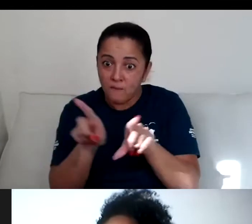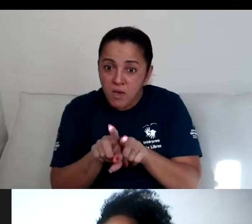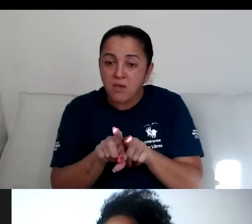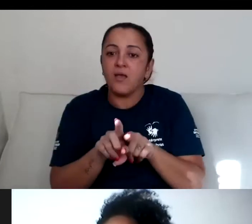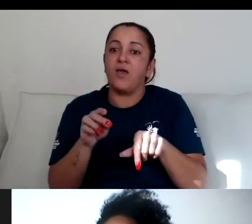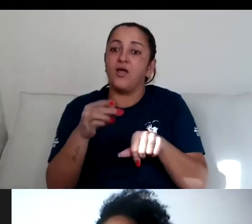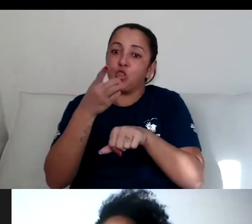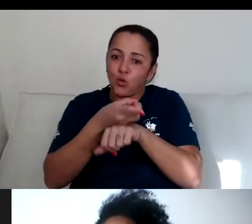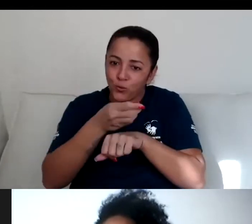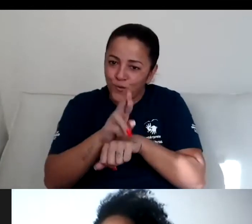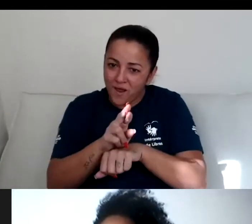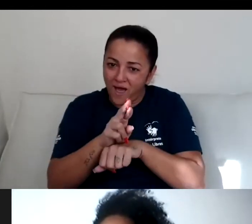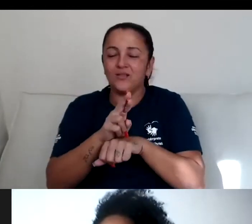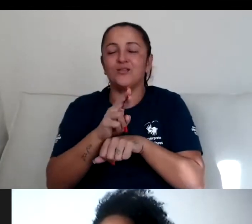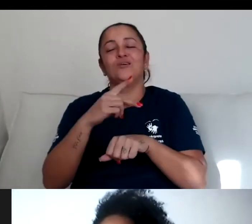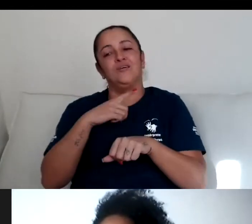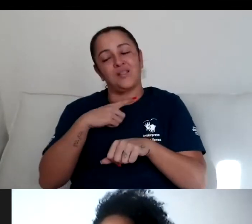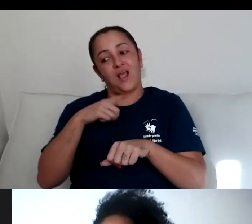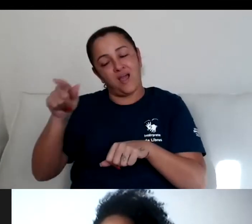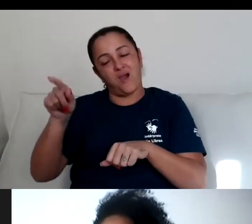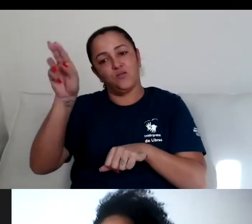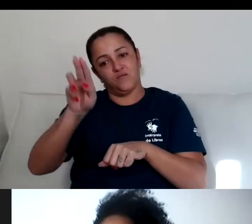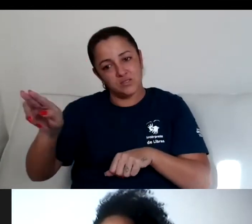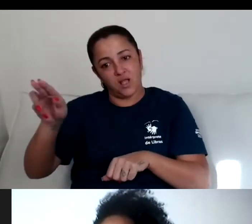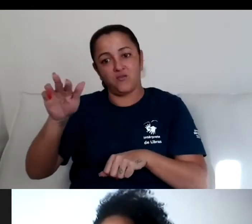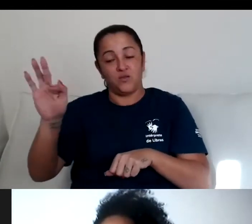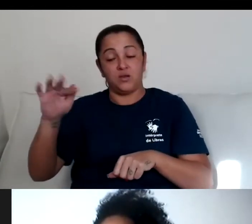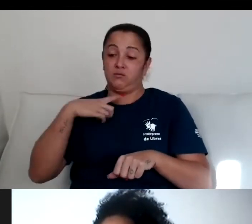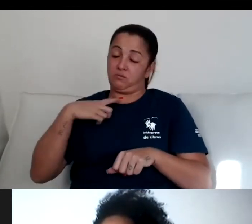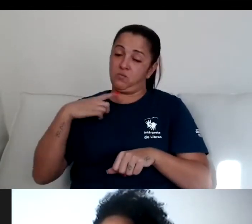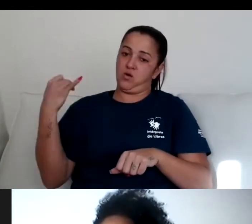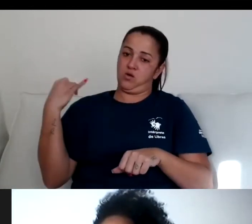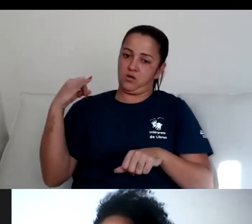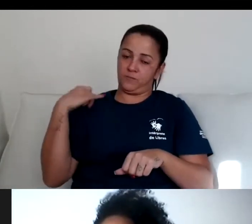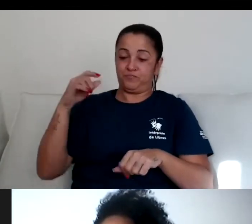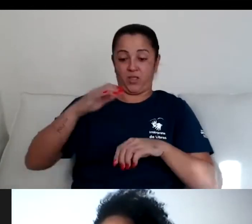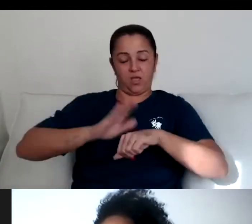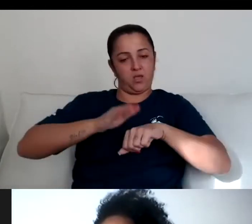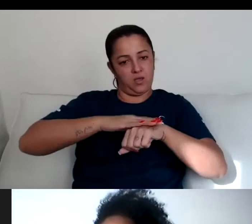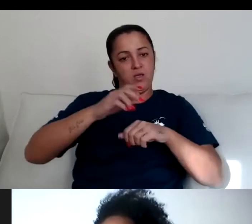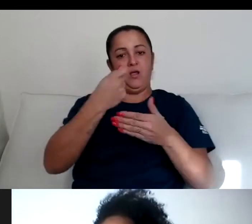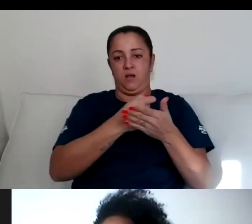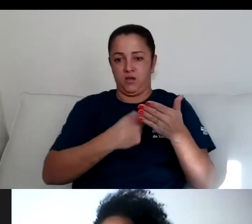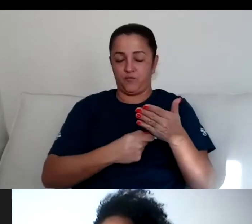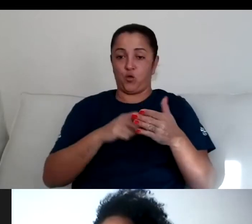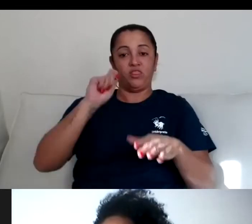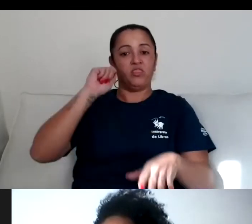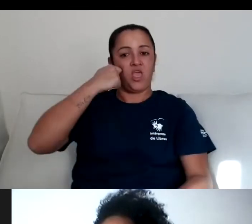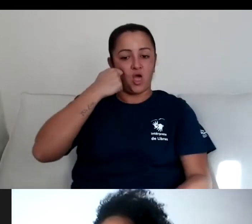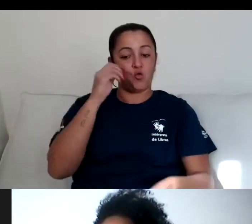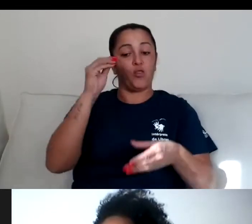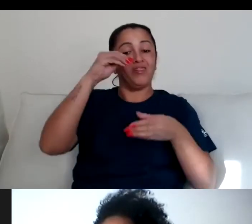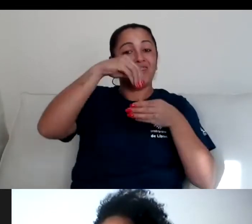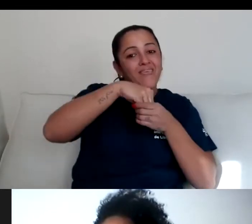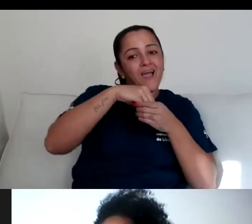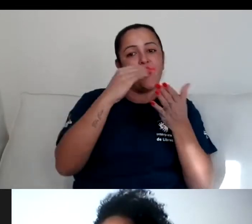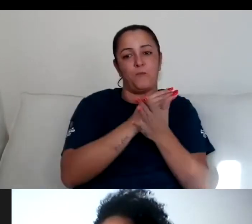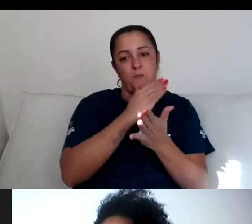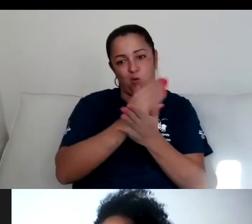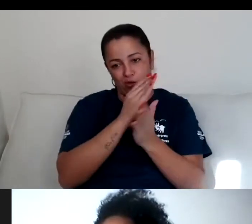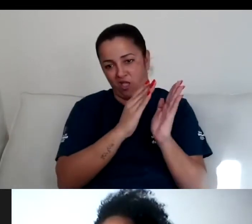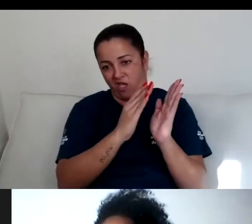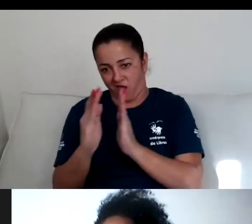da Universidade Federal do Rio de Janeiro. Ela é autora do livro Negro na Biblioteca, que eu já mostrei para vocês, Mediação da Informação